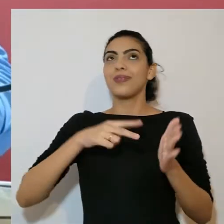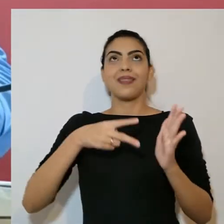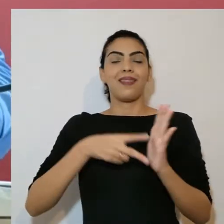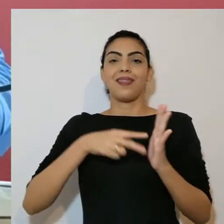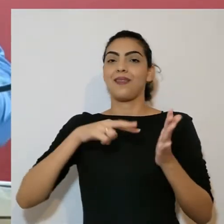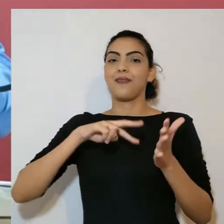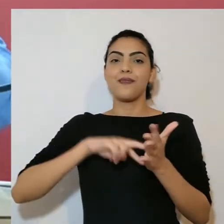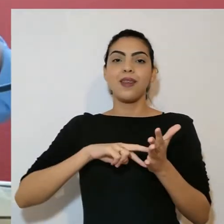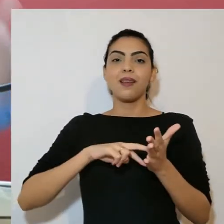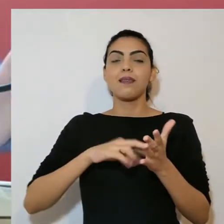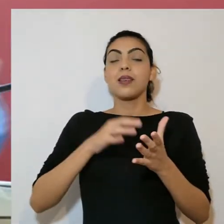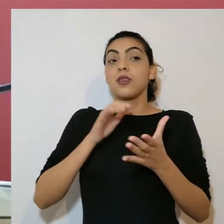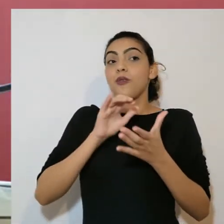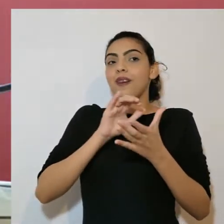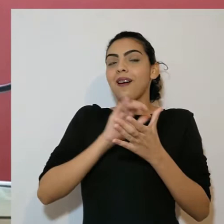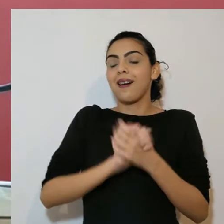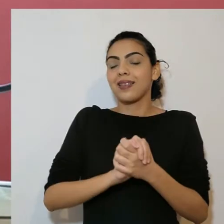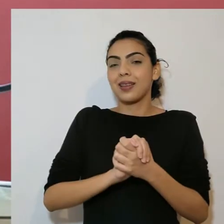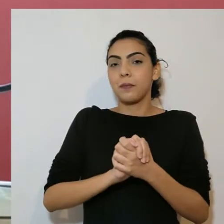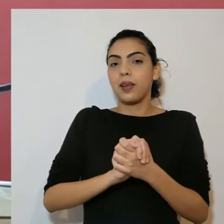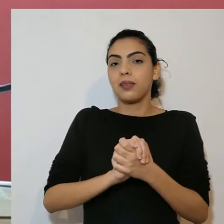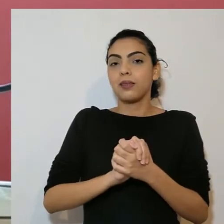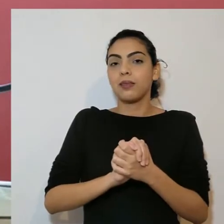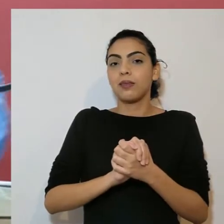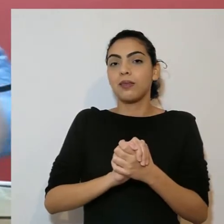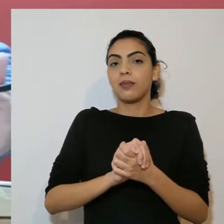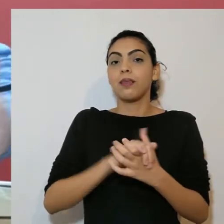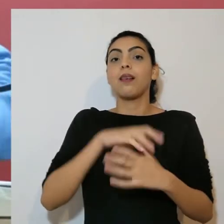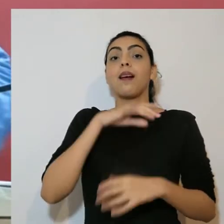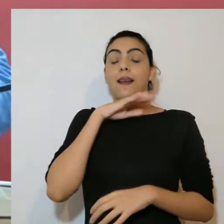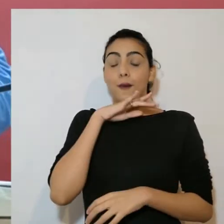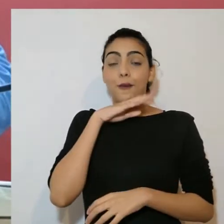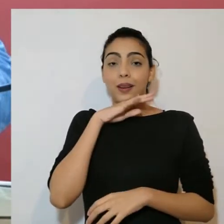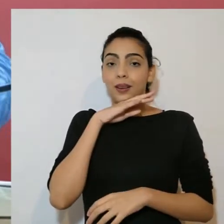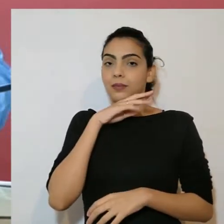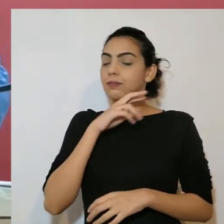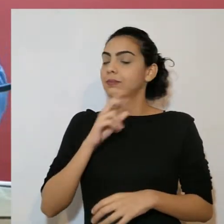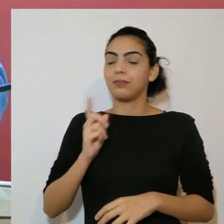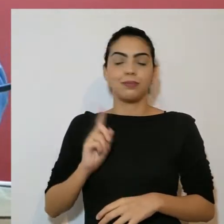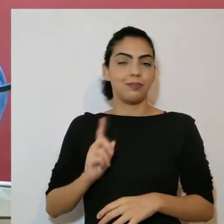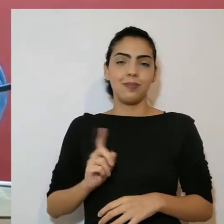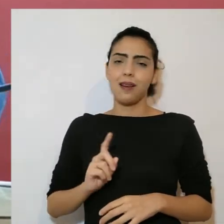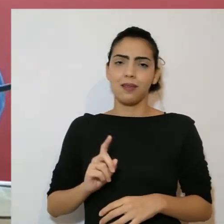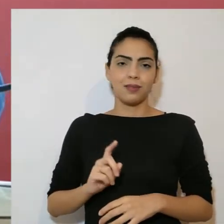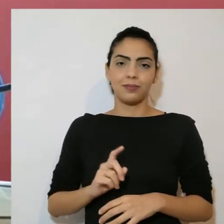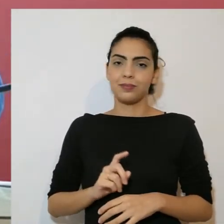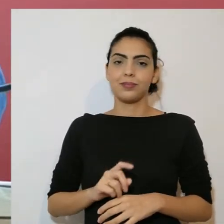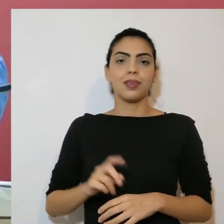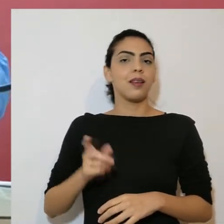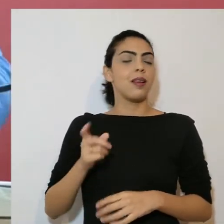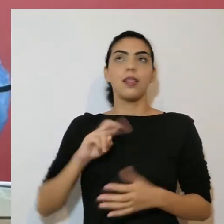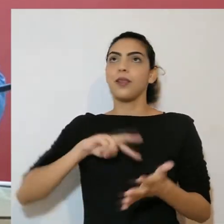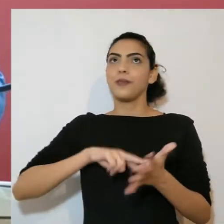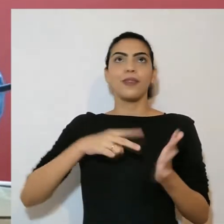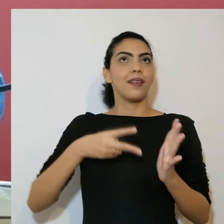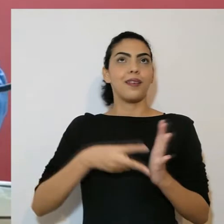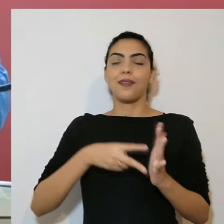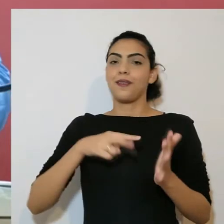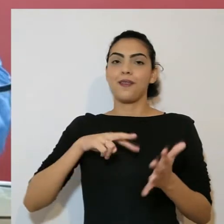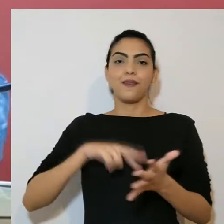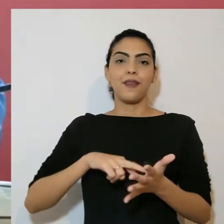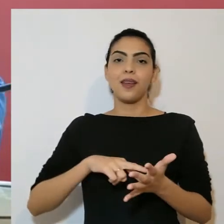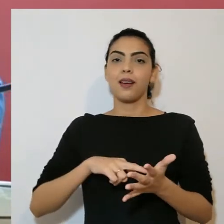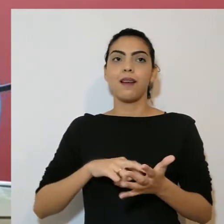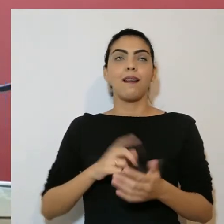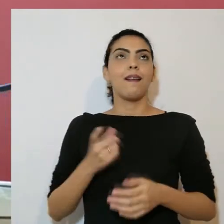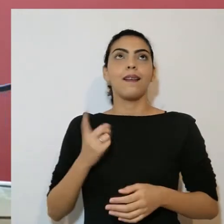não quer dizer que o casamento não é algo bom, não é algo